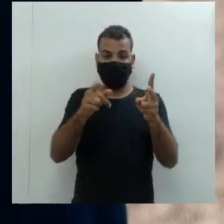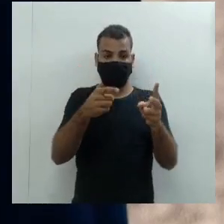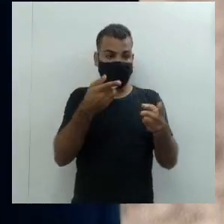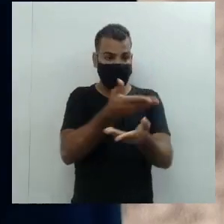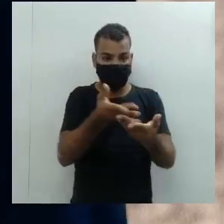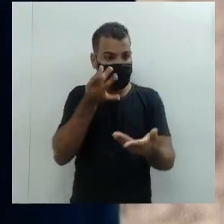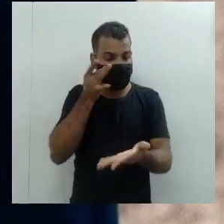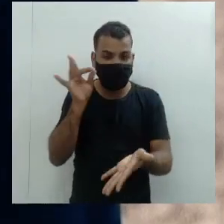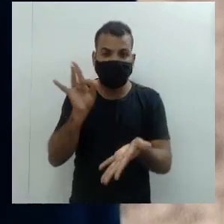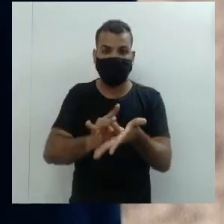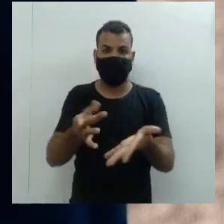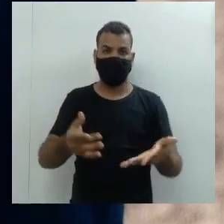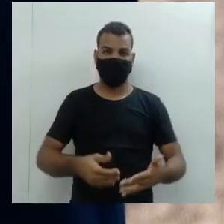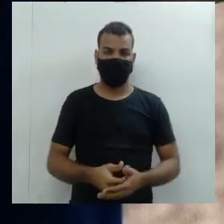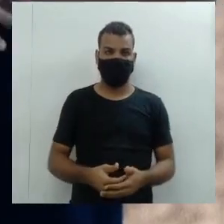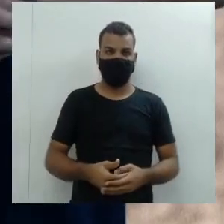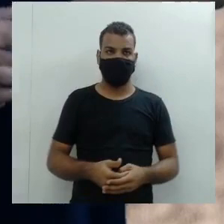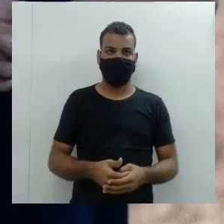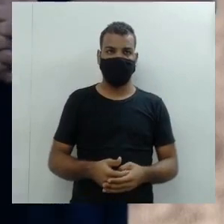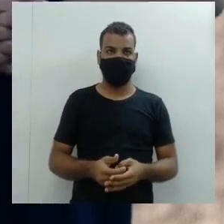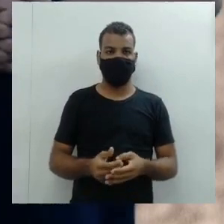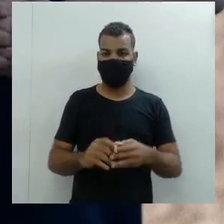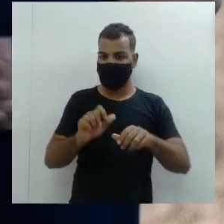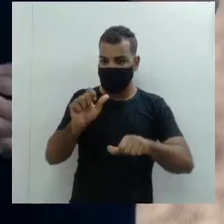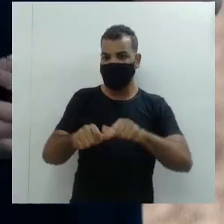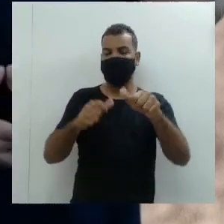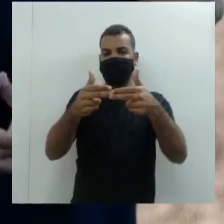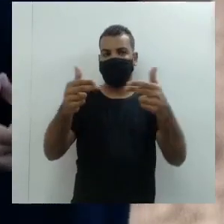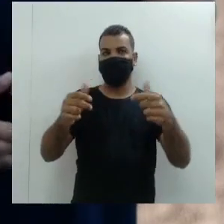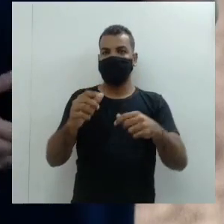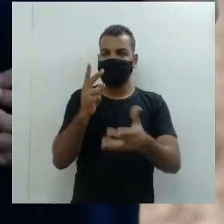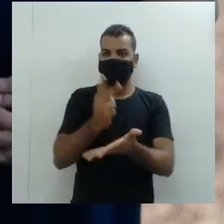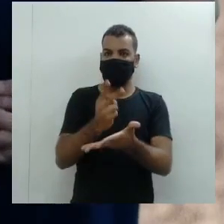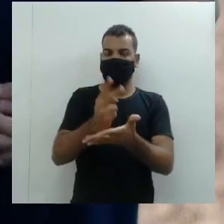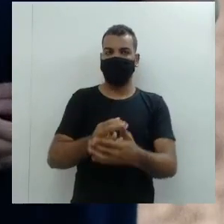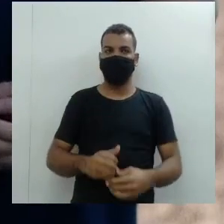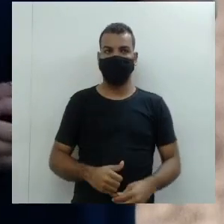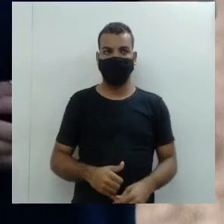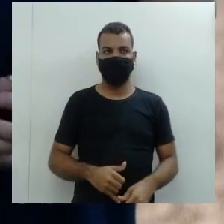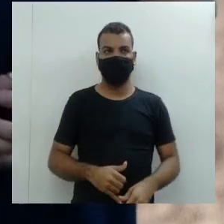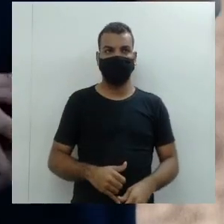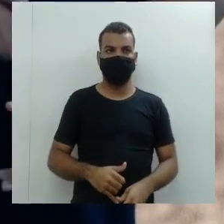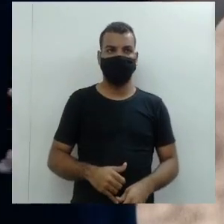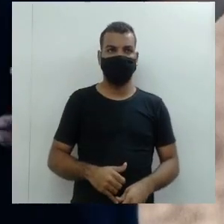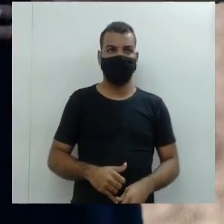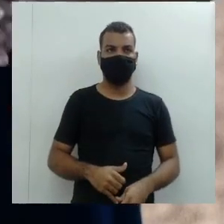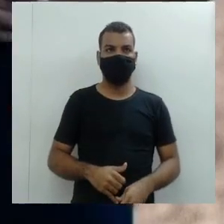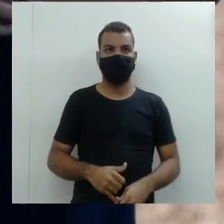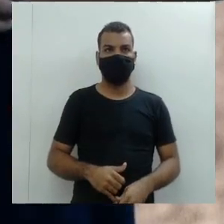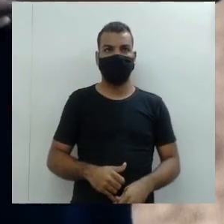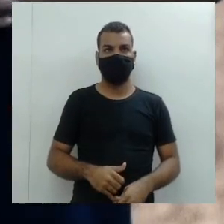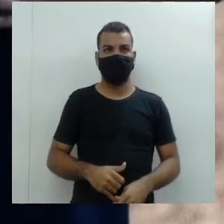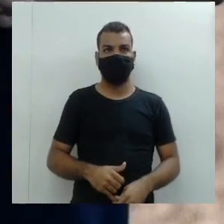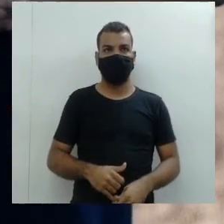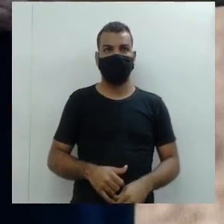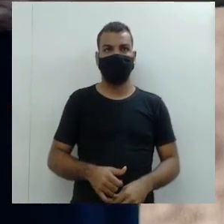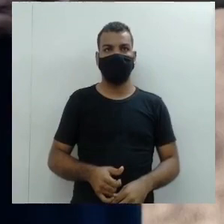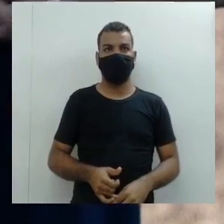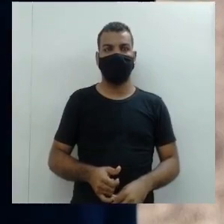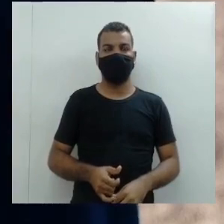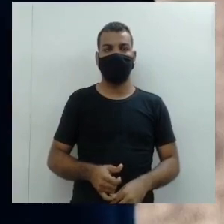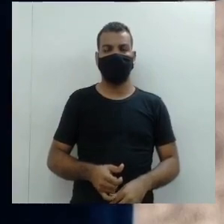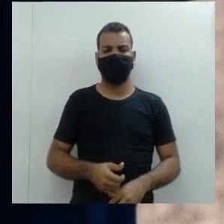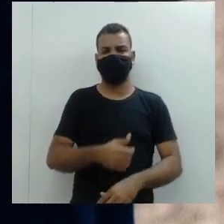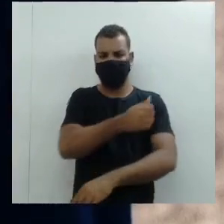em constante preocupação em transformar a realidade. E qual seria o desafio para o nosso estudante? Poderíamos sugerir ao